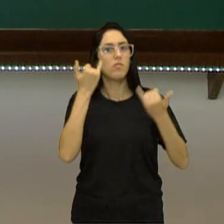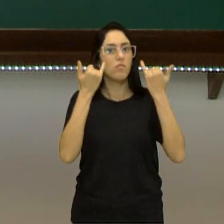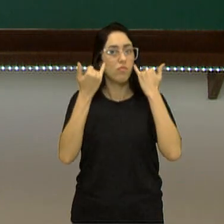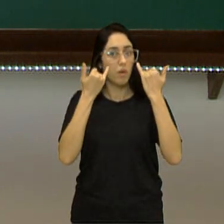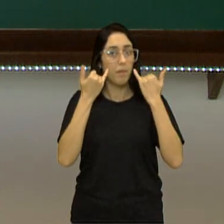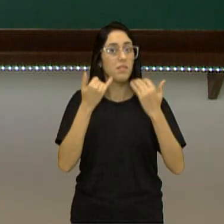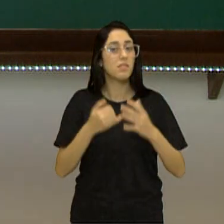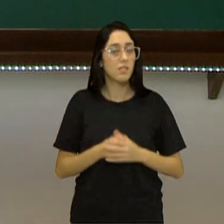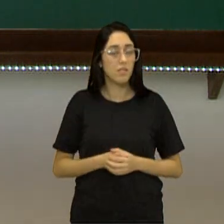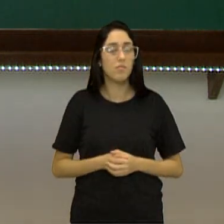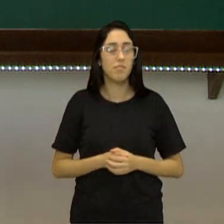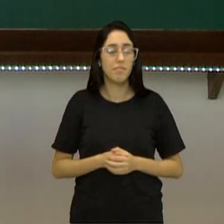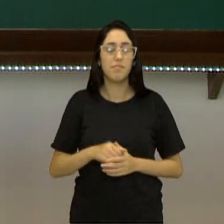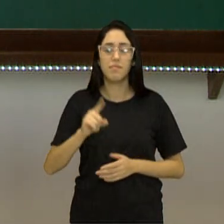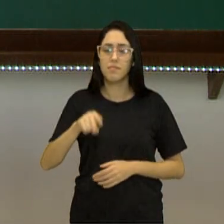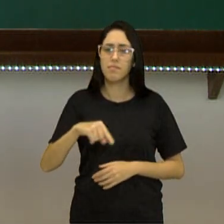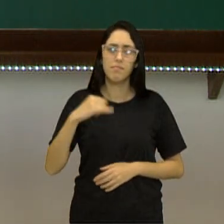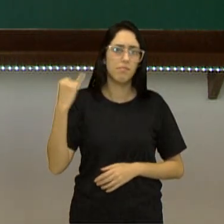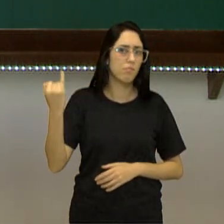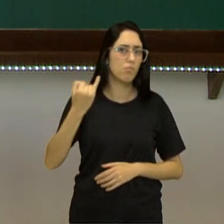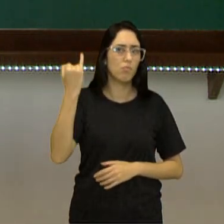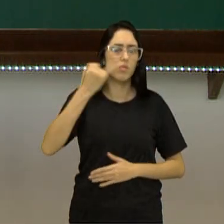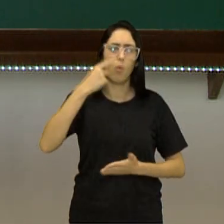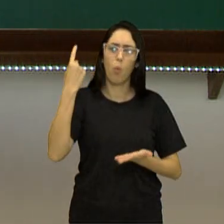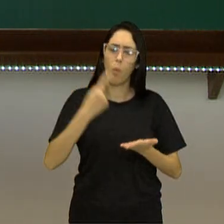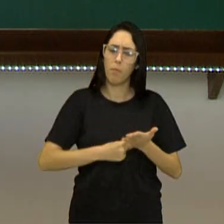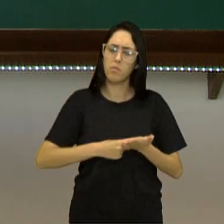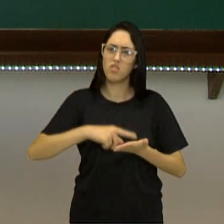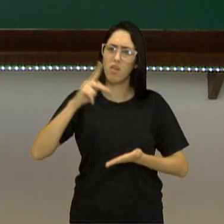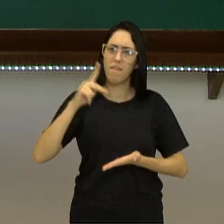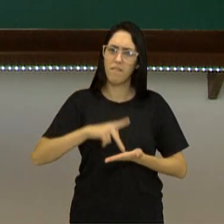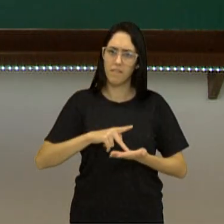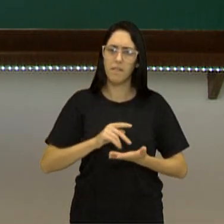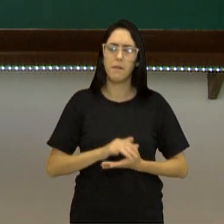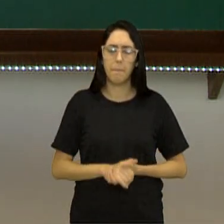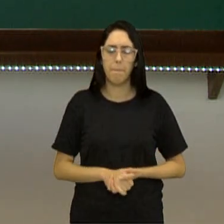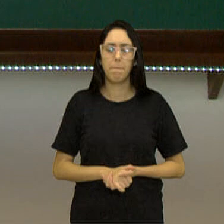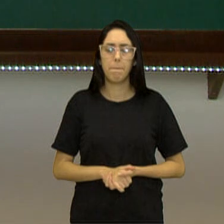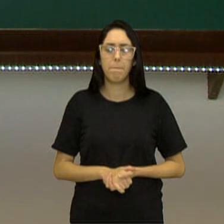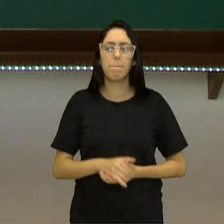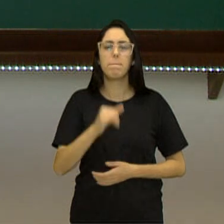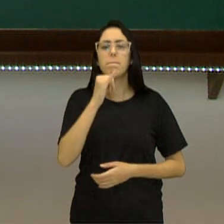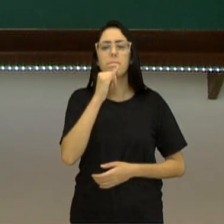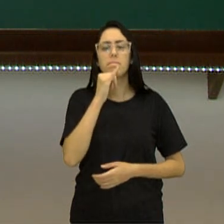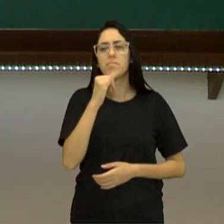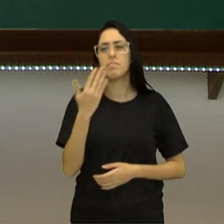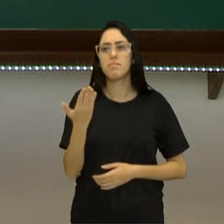Então é importantíssimo esse compromisso com a verdade. Por isso que lá, ó, vou pegar o seguinte,